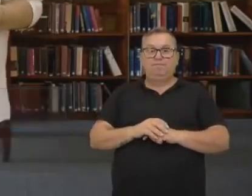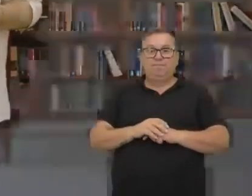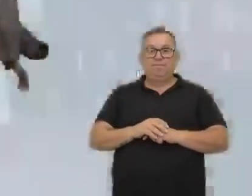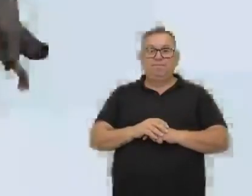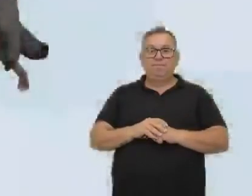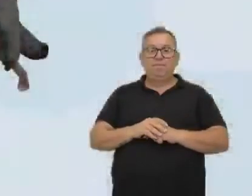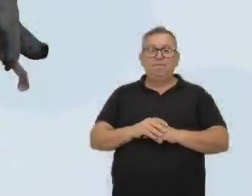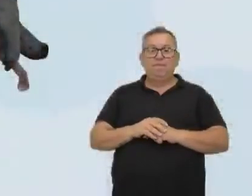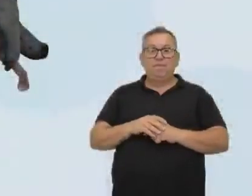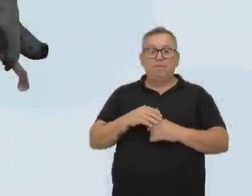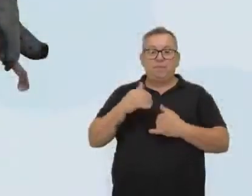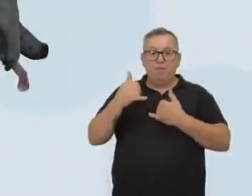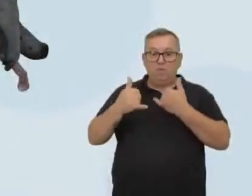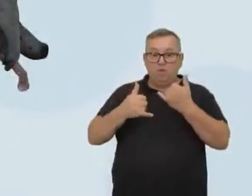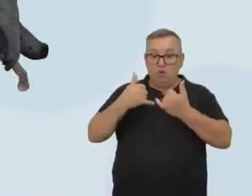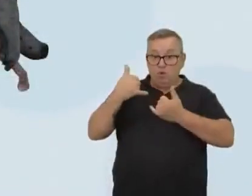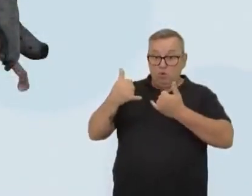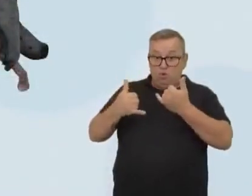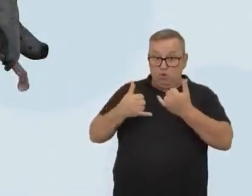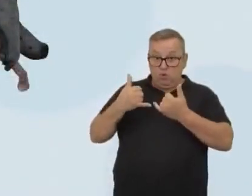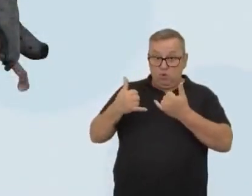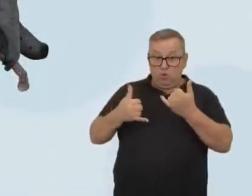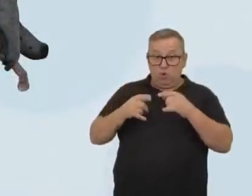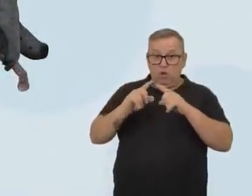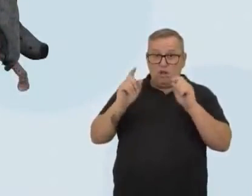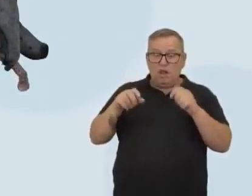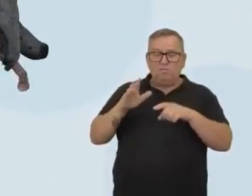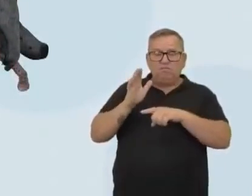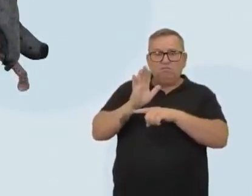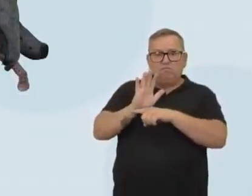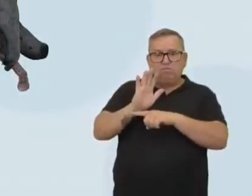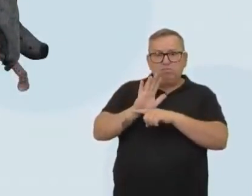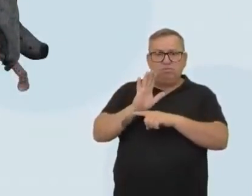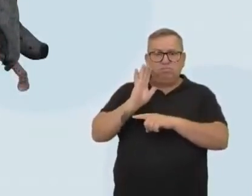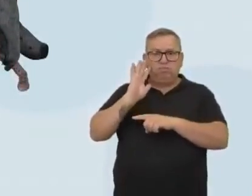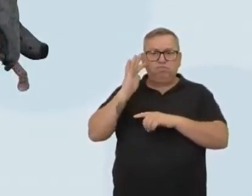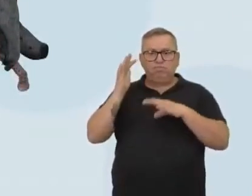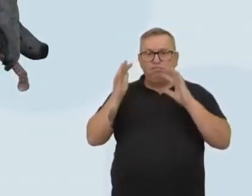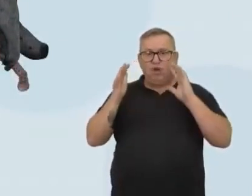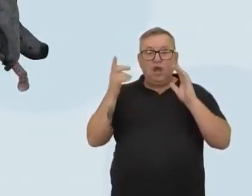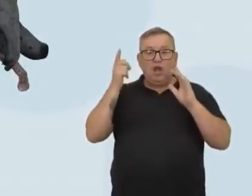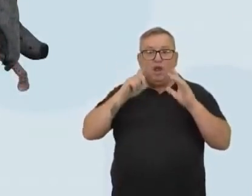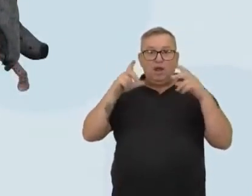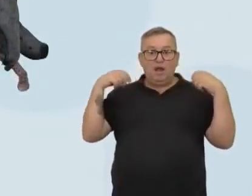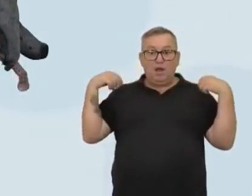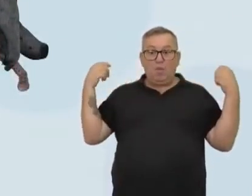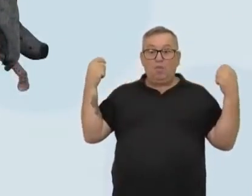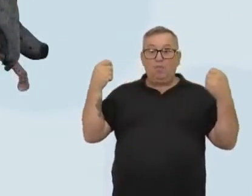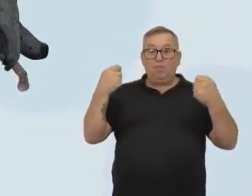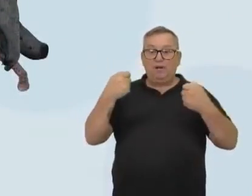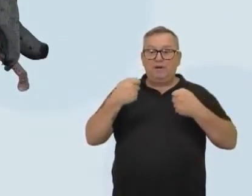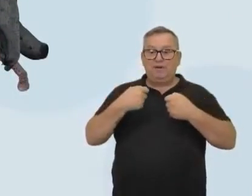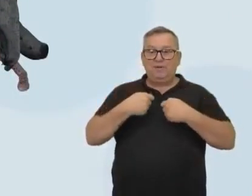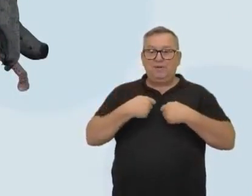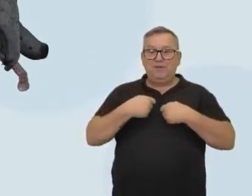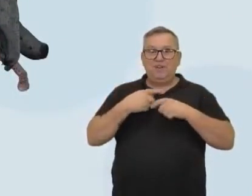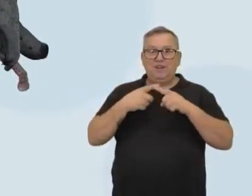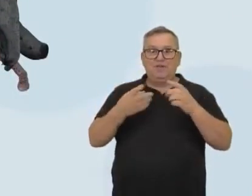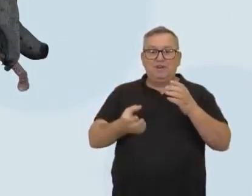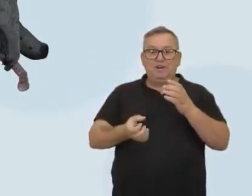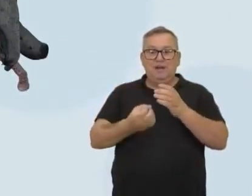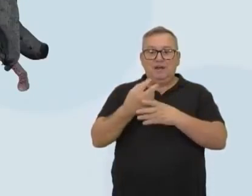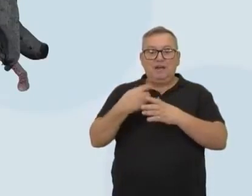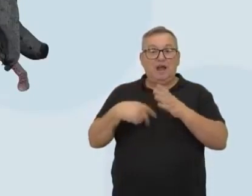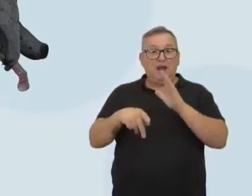um guia que serve para ajudar você a dar seus primeiros passos para assumir o manto de mestre e ser o criador do seu próprio